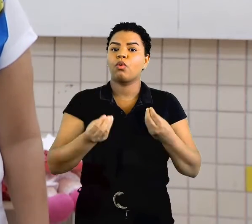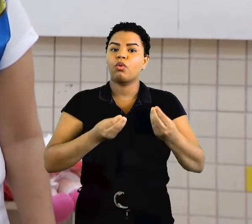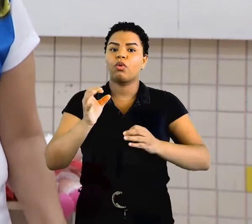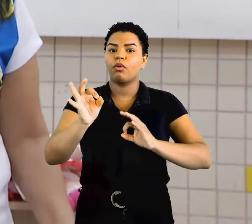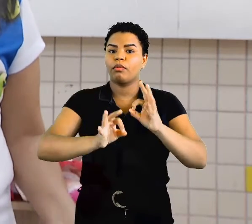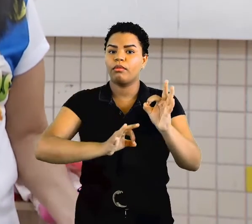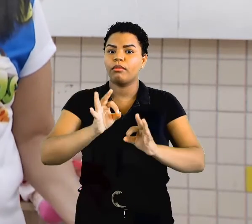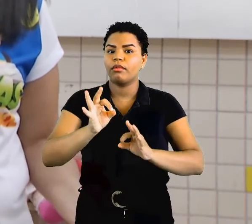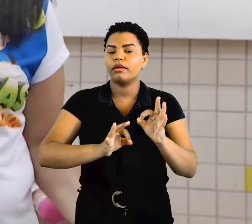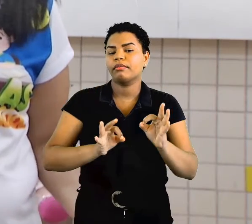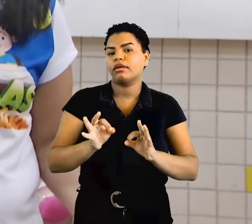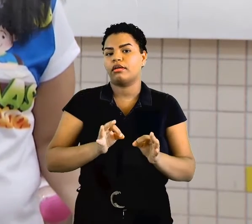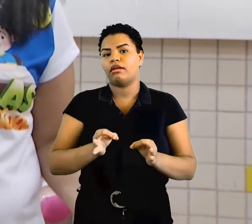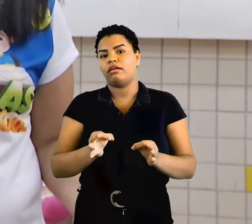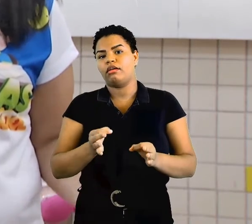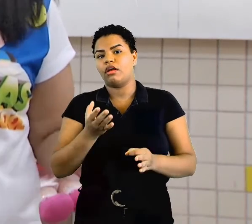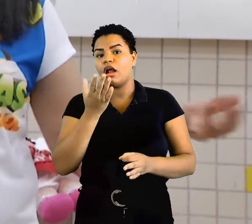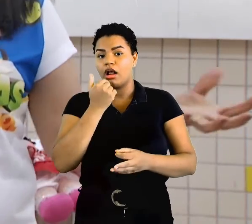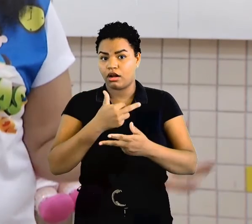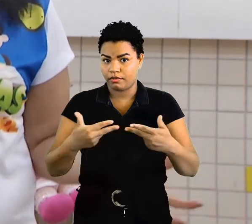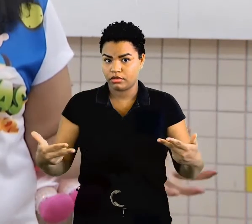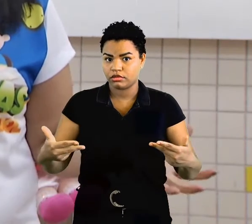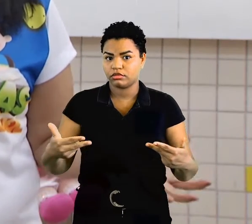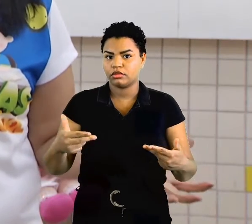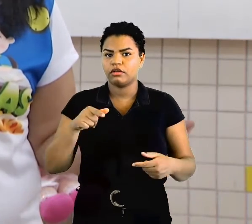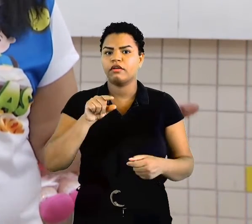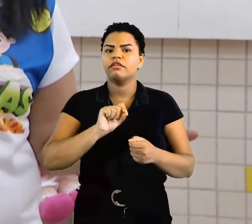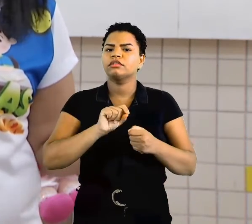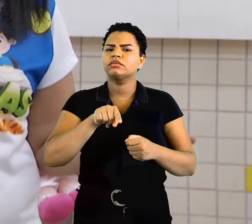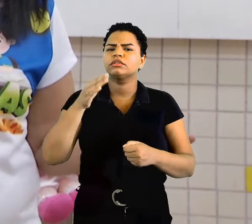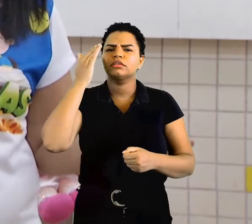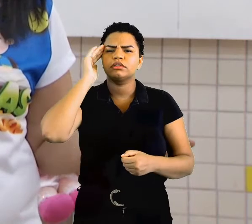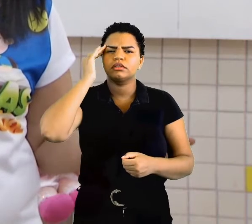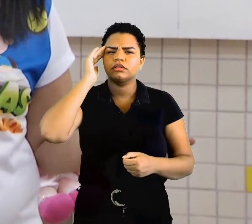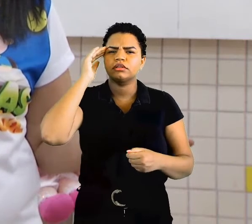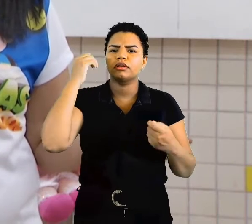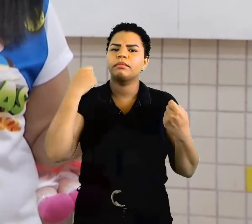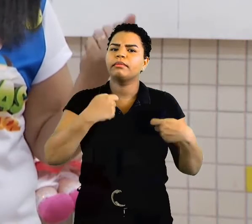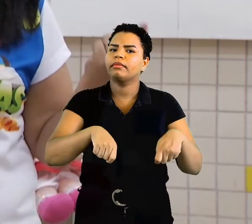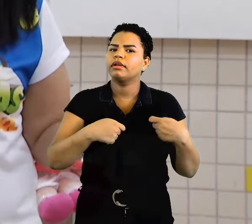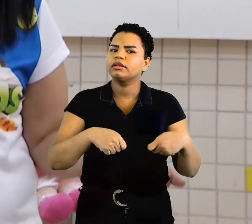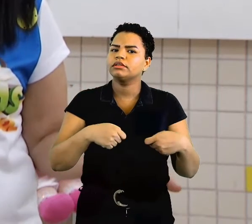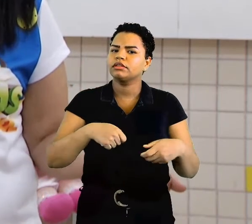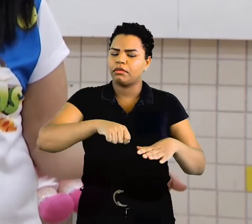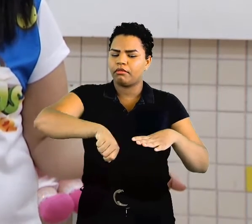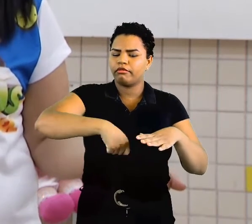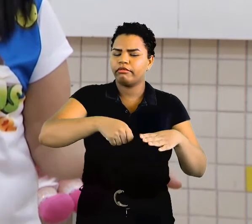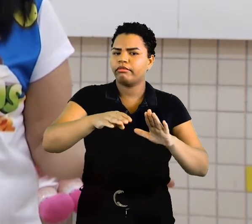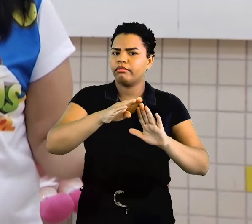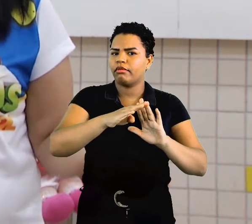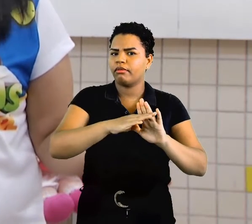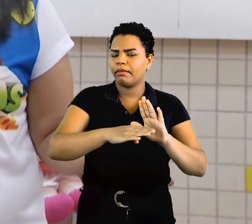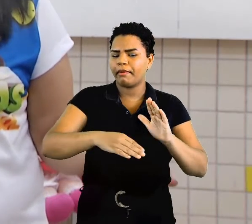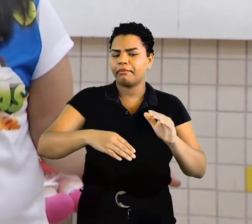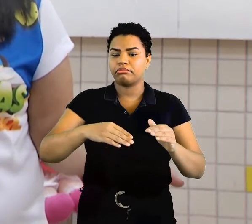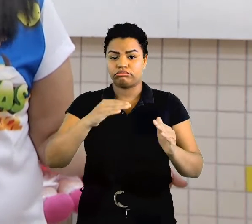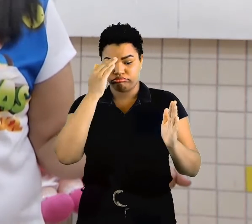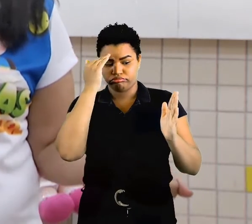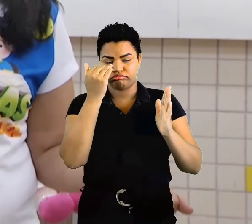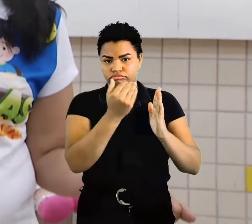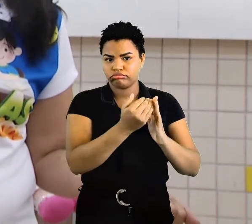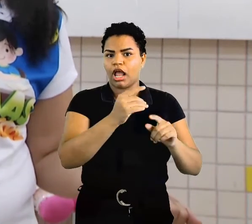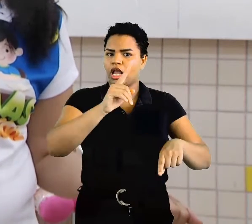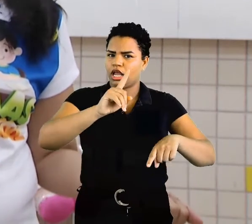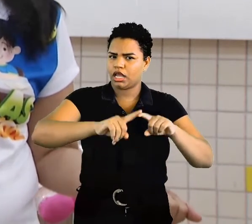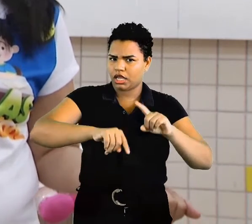alimento. Fazer você entender o que é preciso para você preparar este alimento. Que são as duas partes, ingredientes,